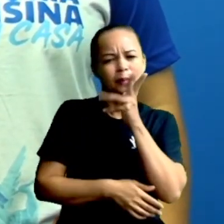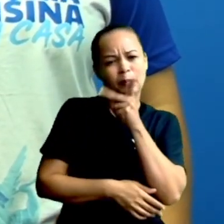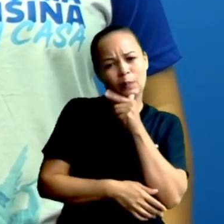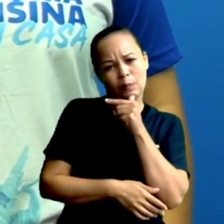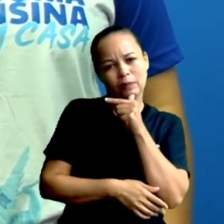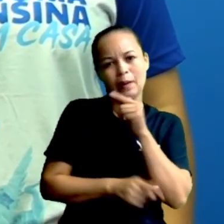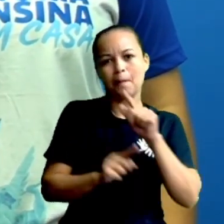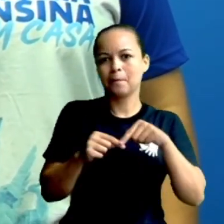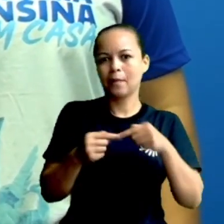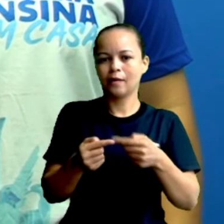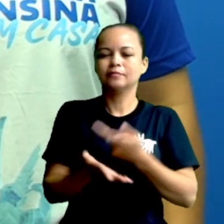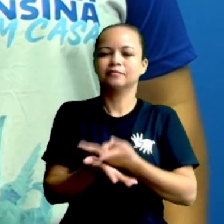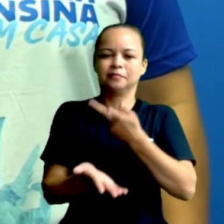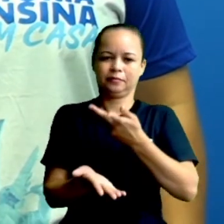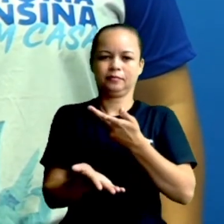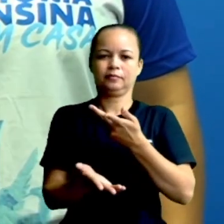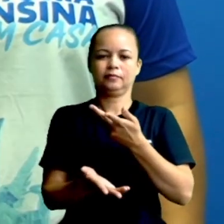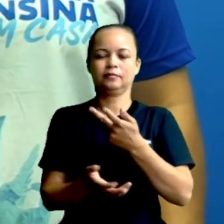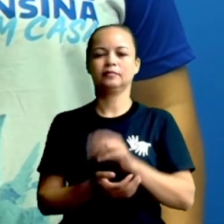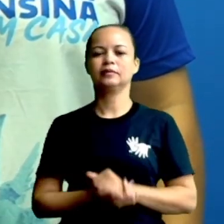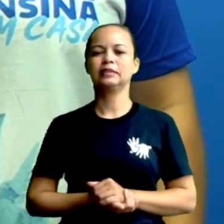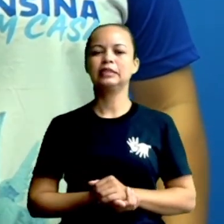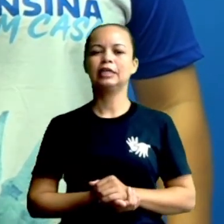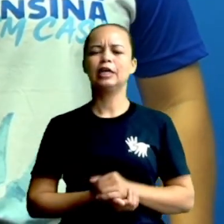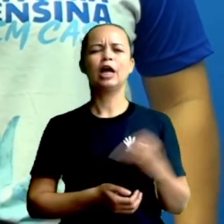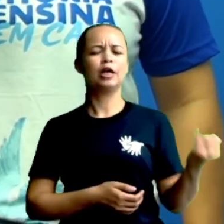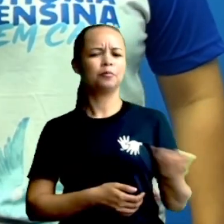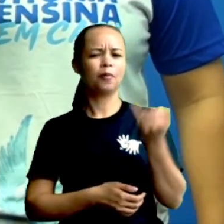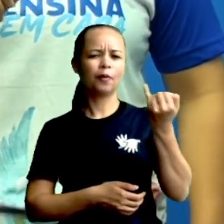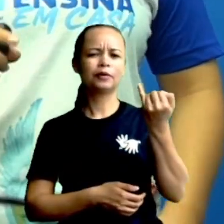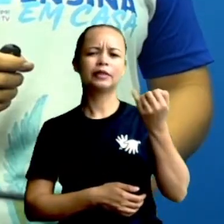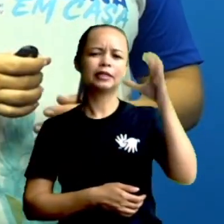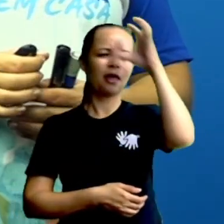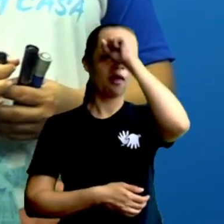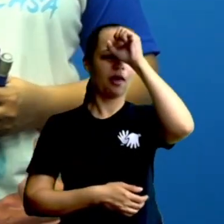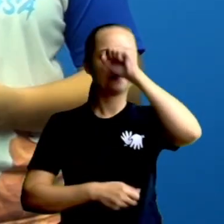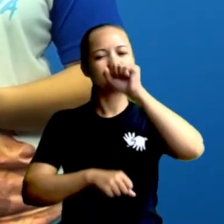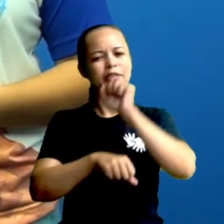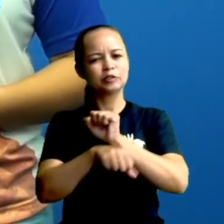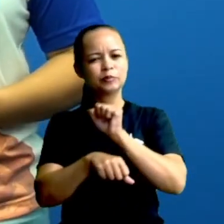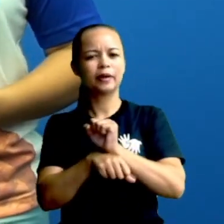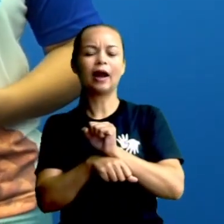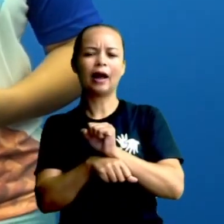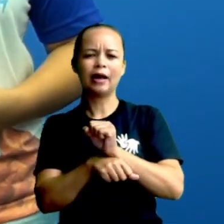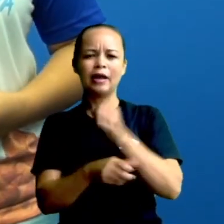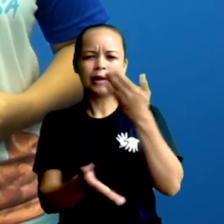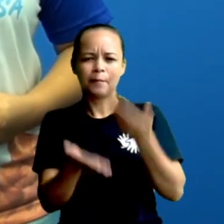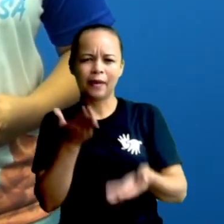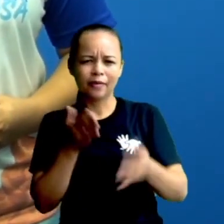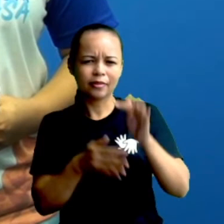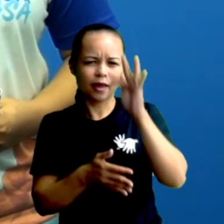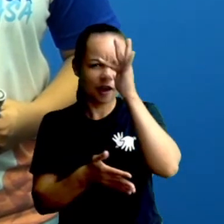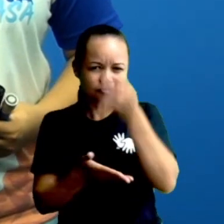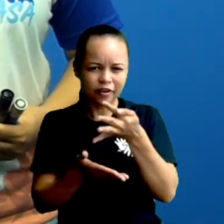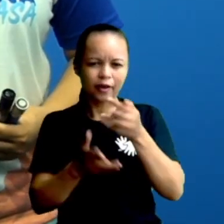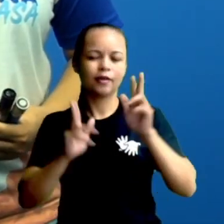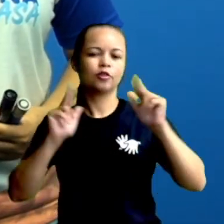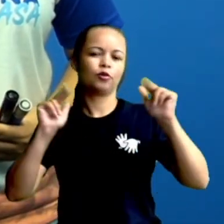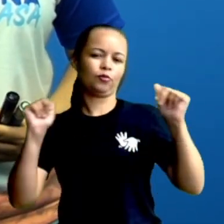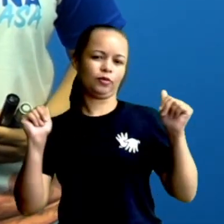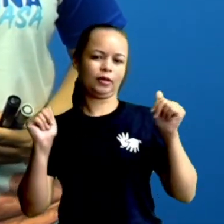acontecem. O importante é saber esperar e não perder a fé. Então,